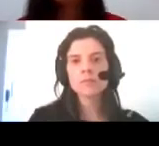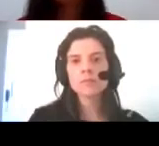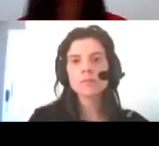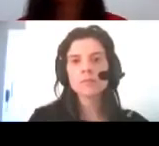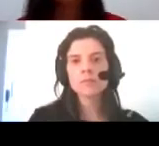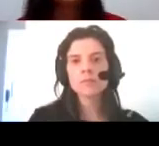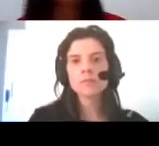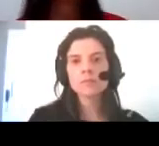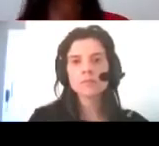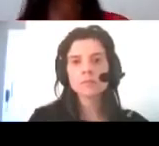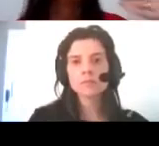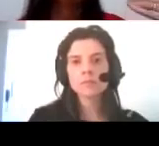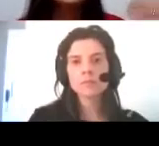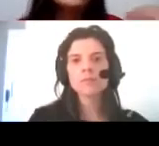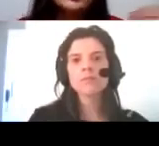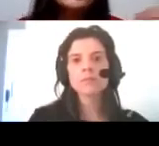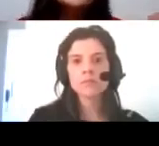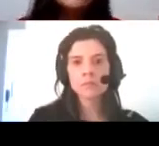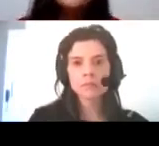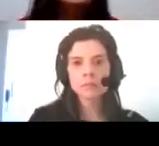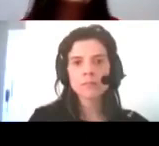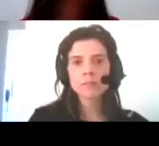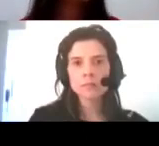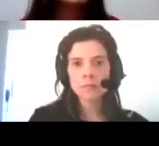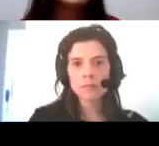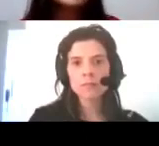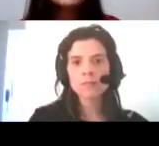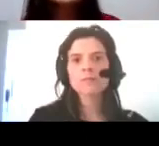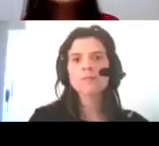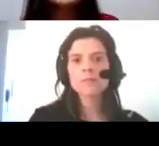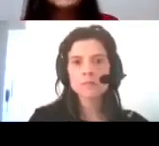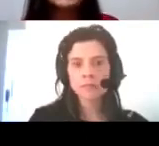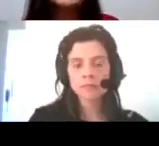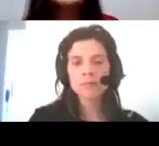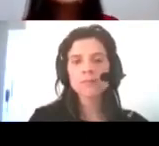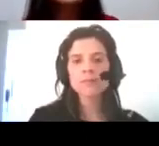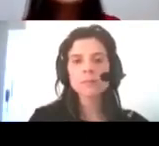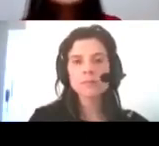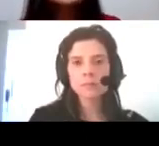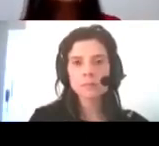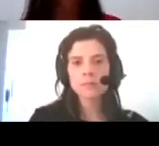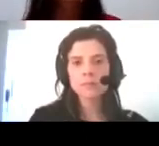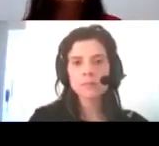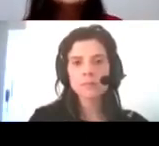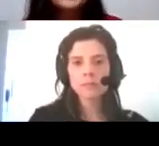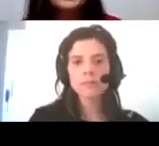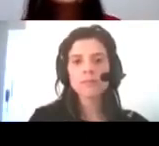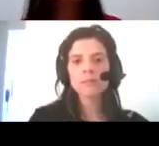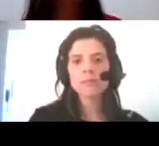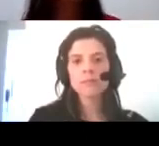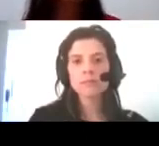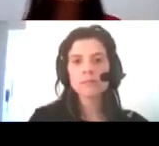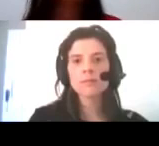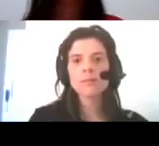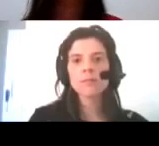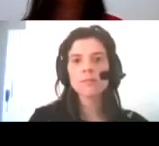meu exercício da minha profissão, que não tenham a ver com as minhas tarefas ali pré-determinadas. Isso é ser ético,